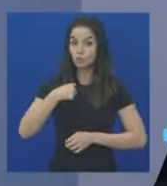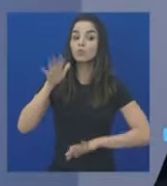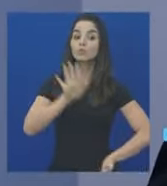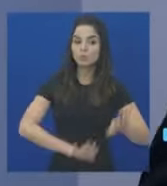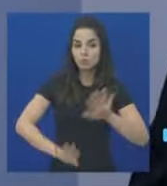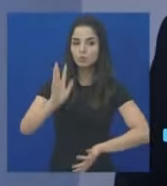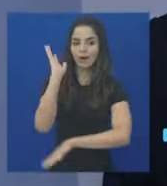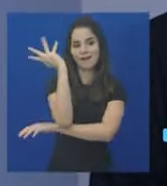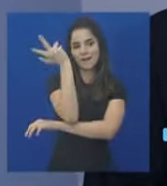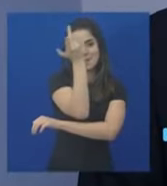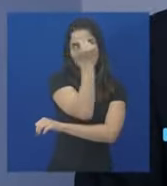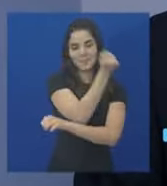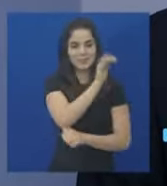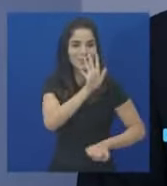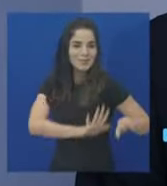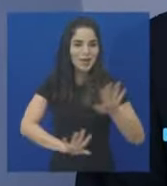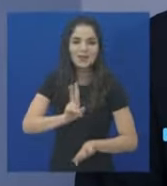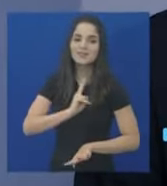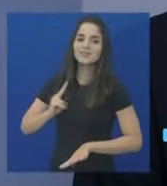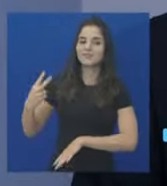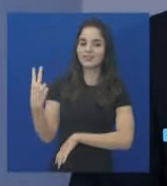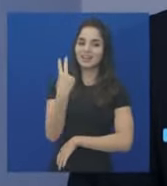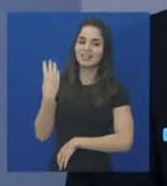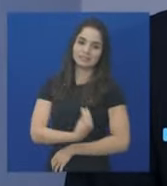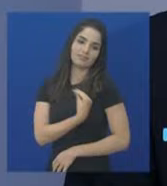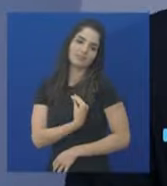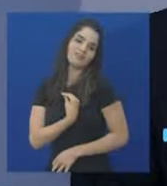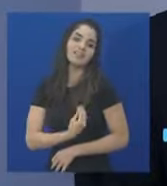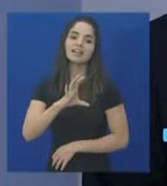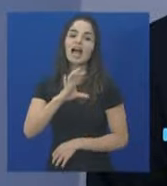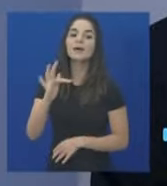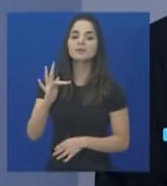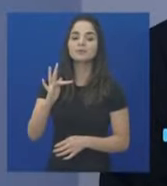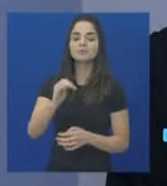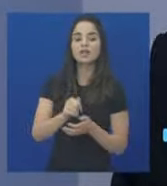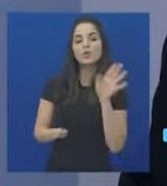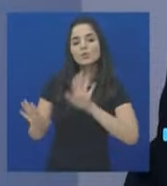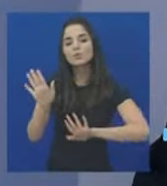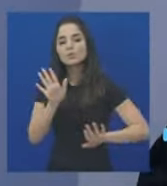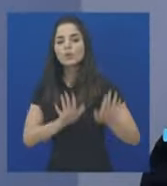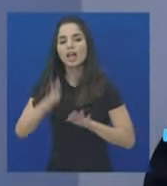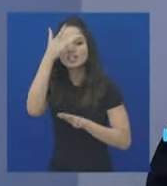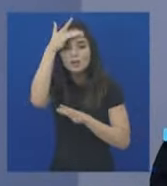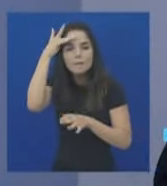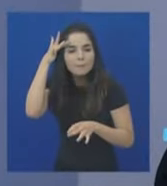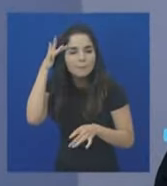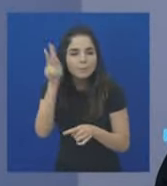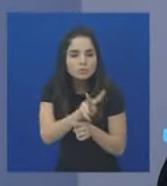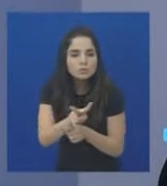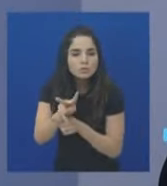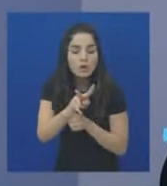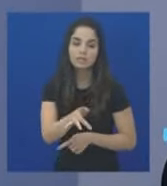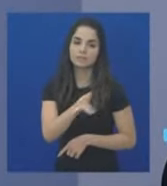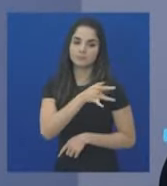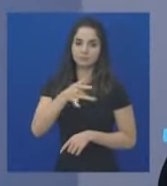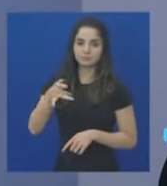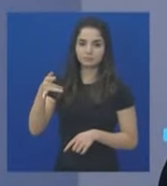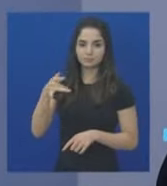ambiente para poder valorizar a vida na cidade de Cabo Frio. Vamos cuidar das pessoas. E a saúde